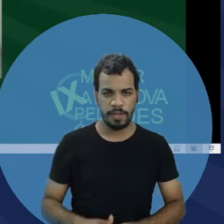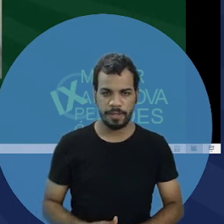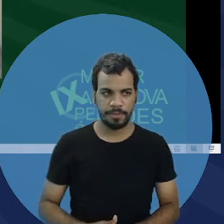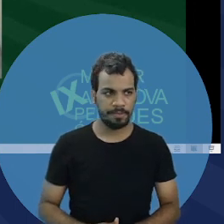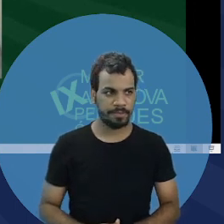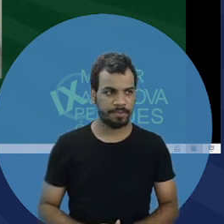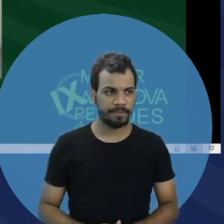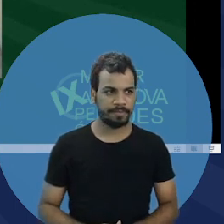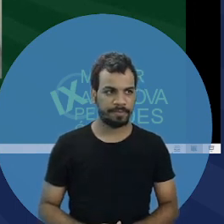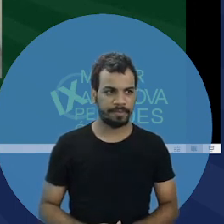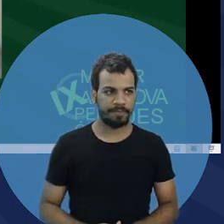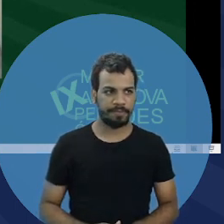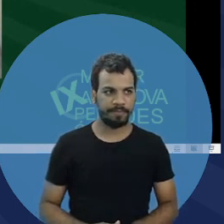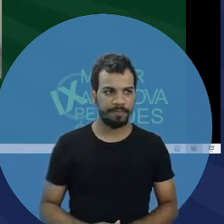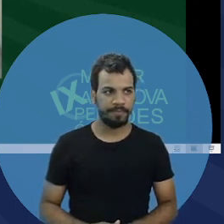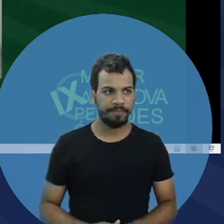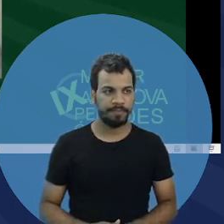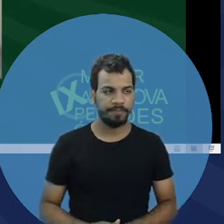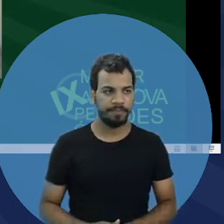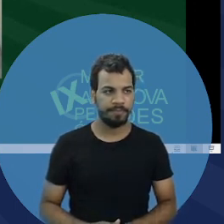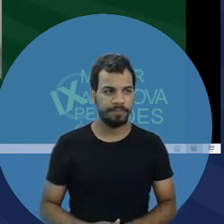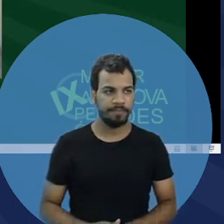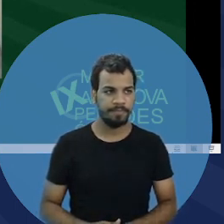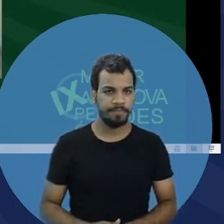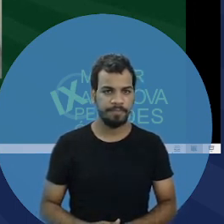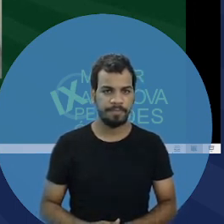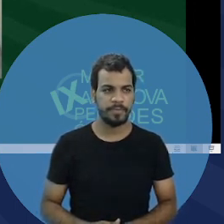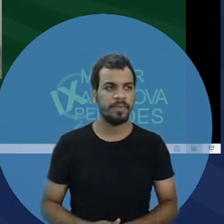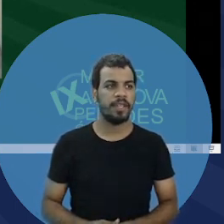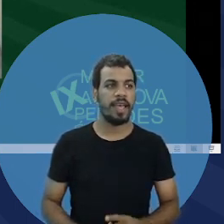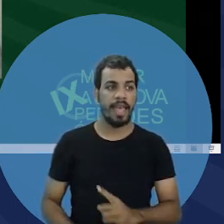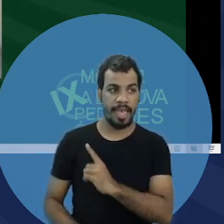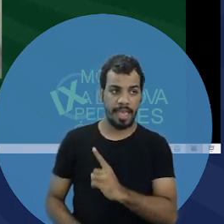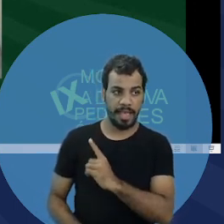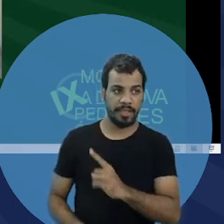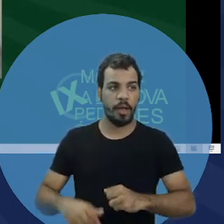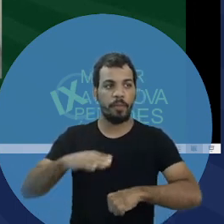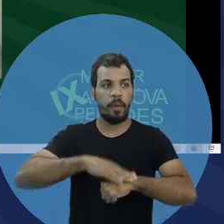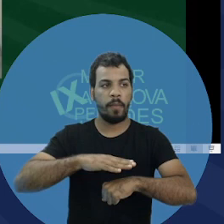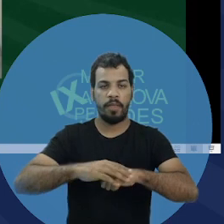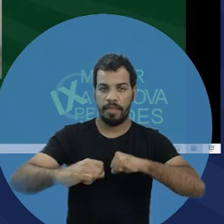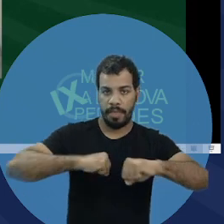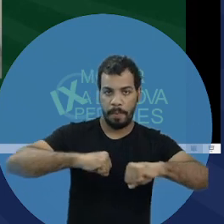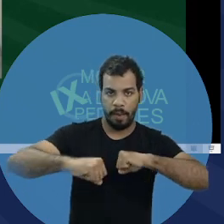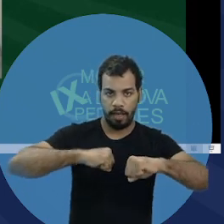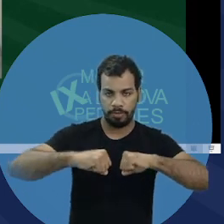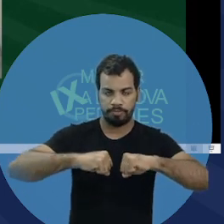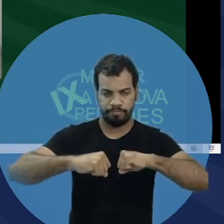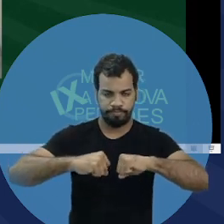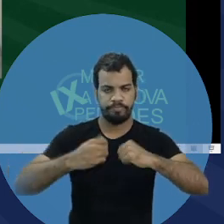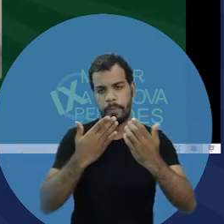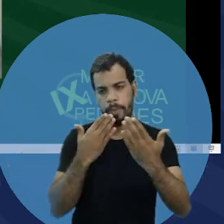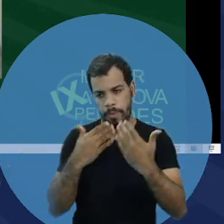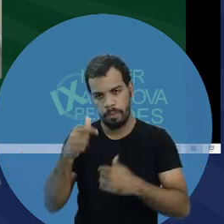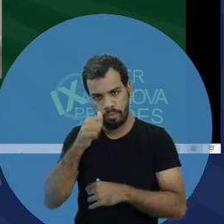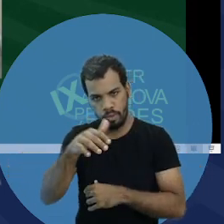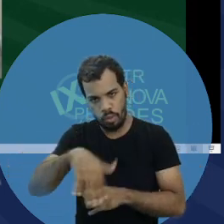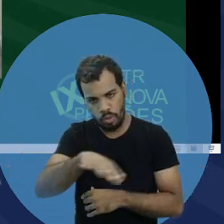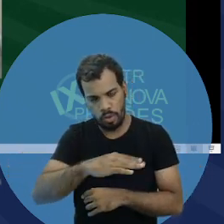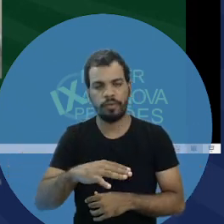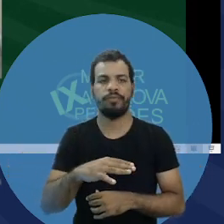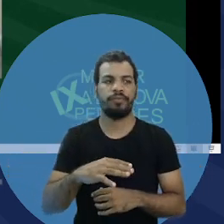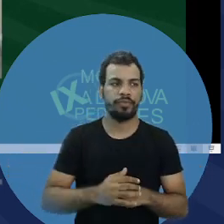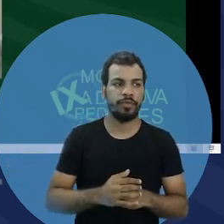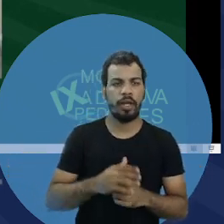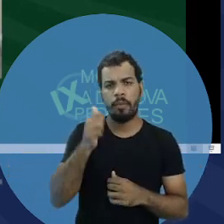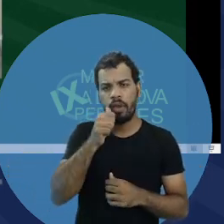Aqui foi o momento do debate que a gente foi conversando com elas e elas foram dizendo como é que